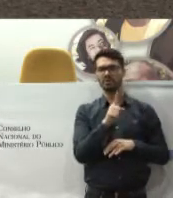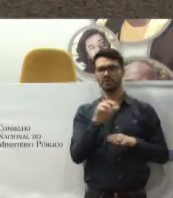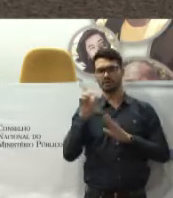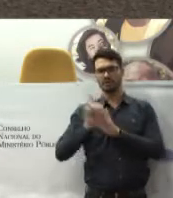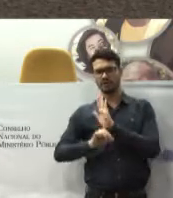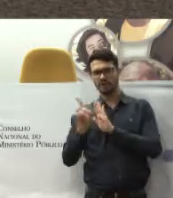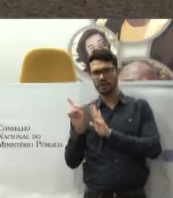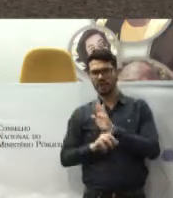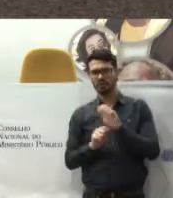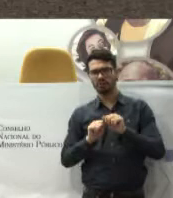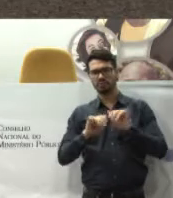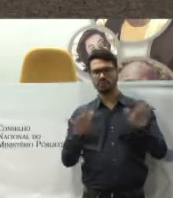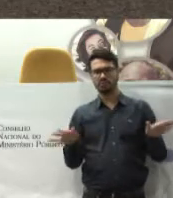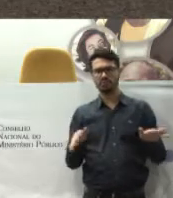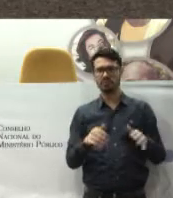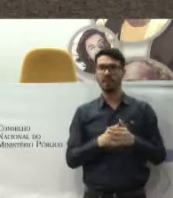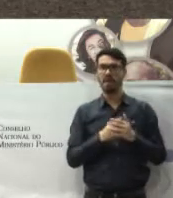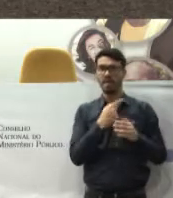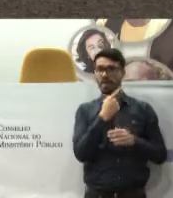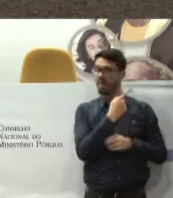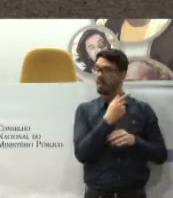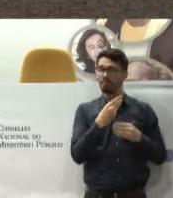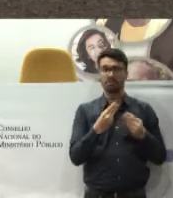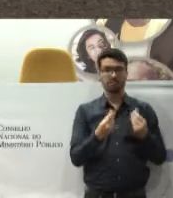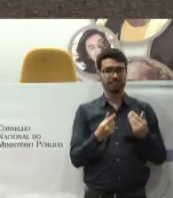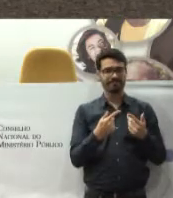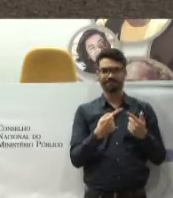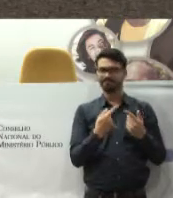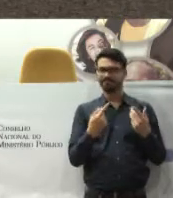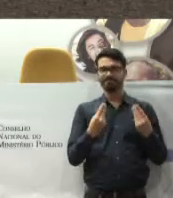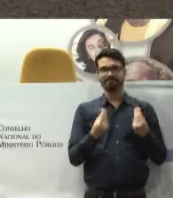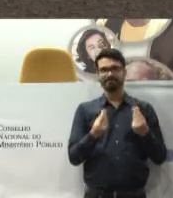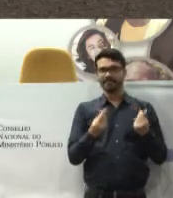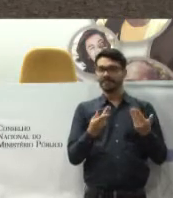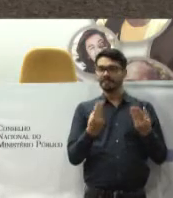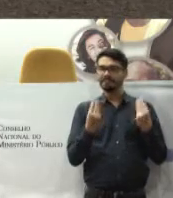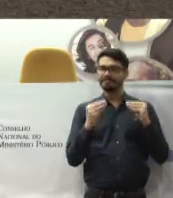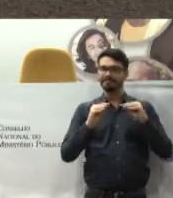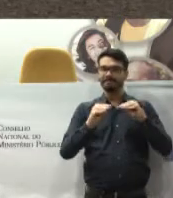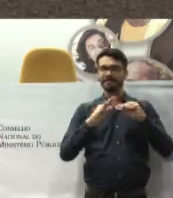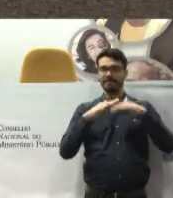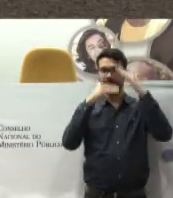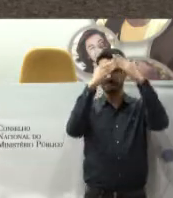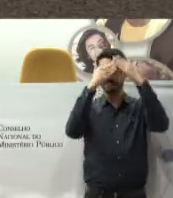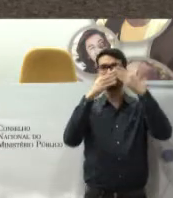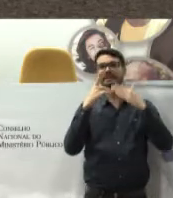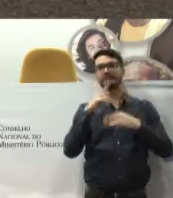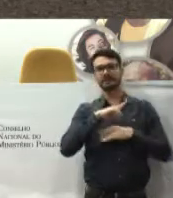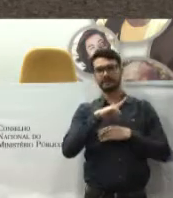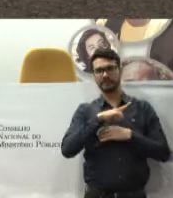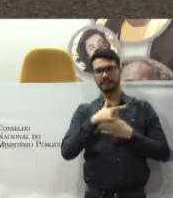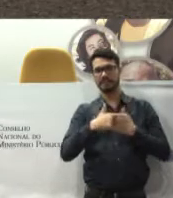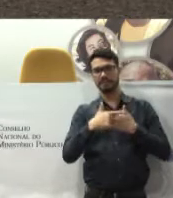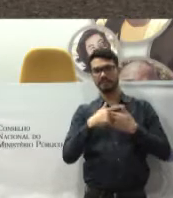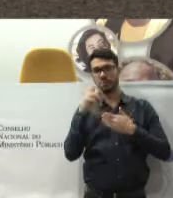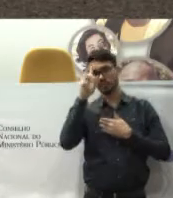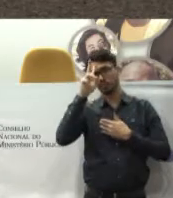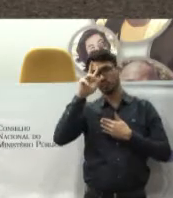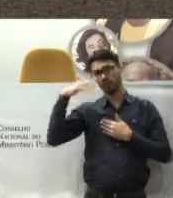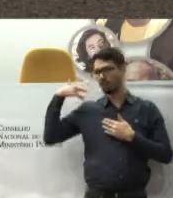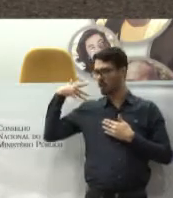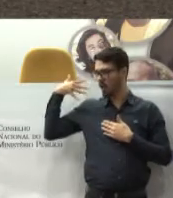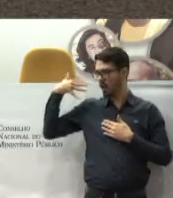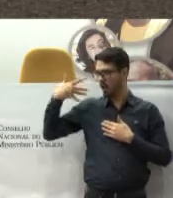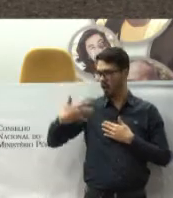direitos individuais homogêneos, e essa classificação não é suficiente para que a gente avance mais. Ela tem um papel histórico muito importante, tem um